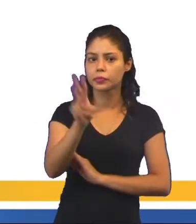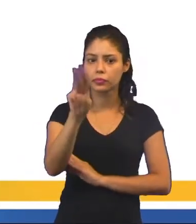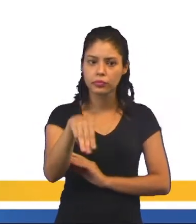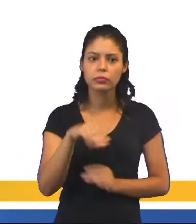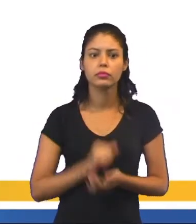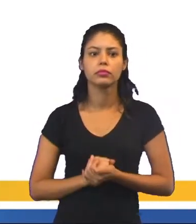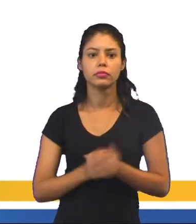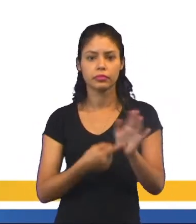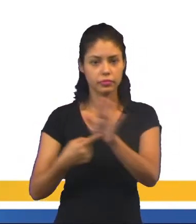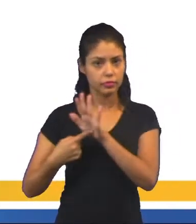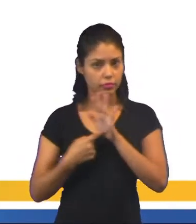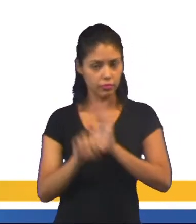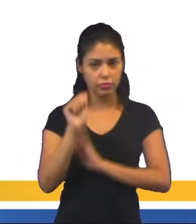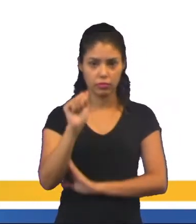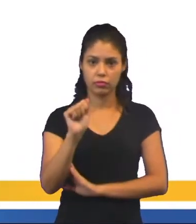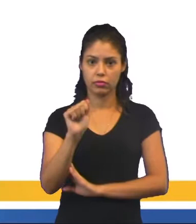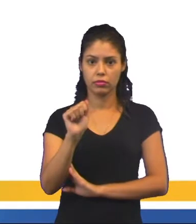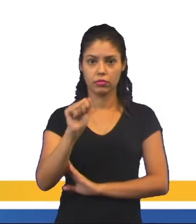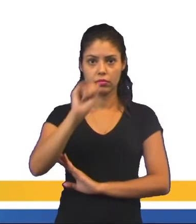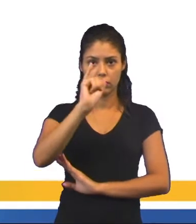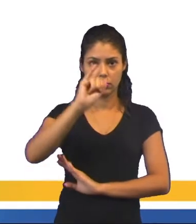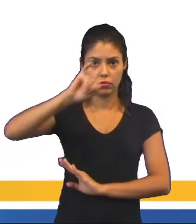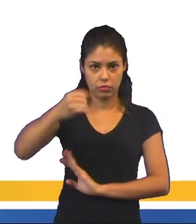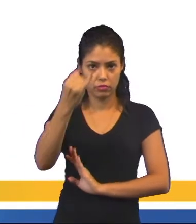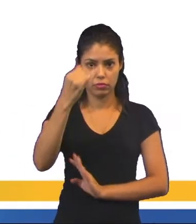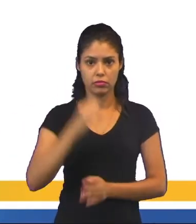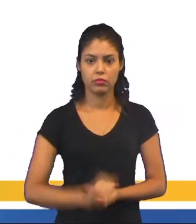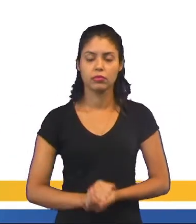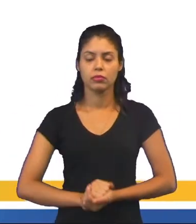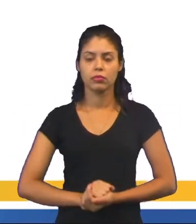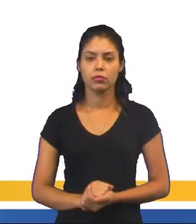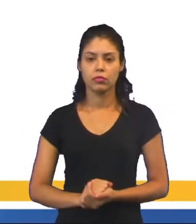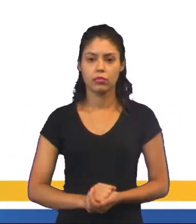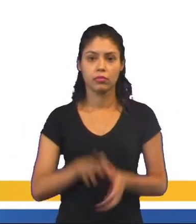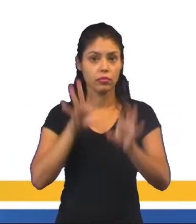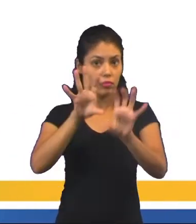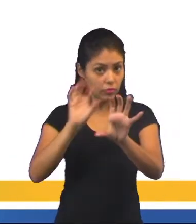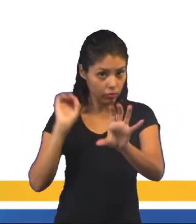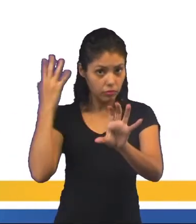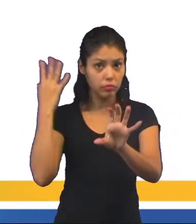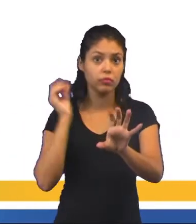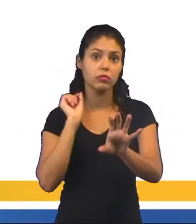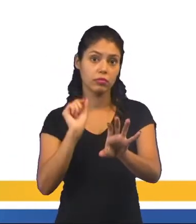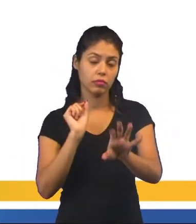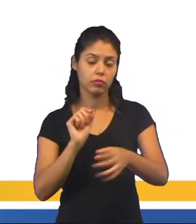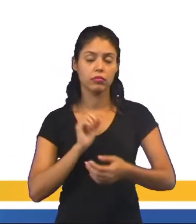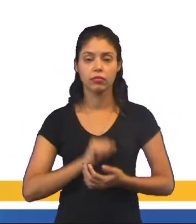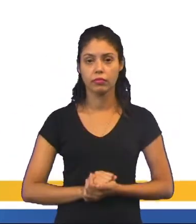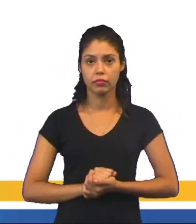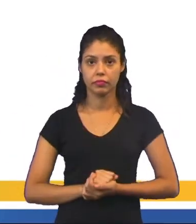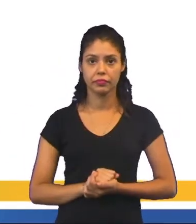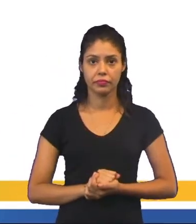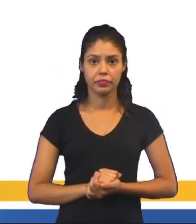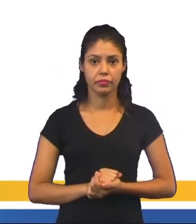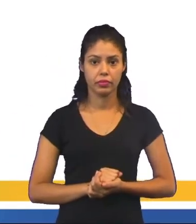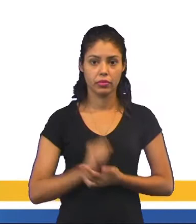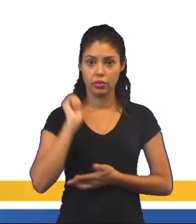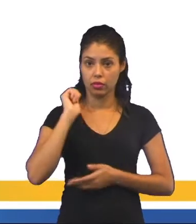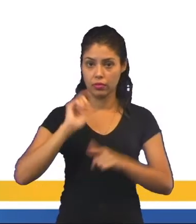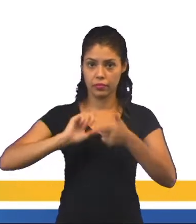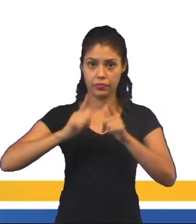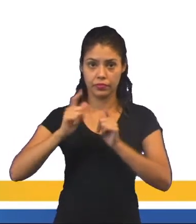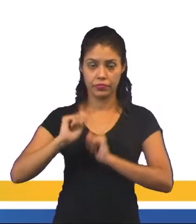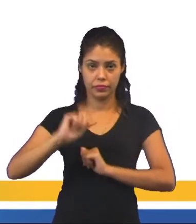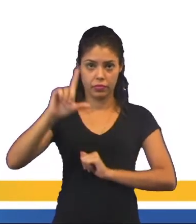indicado por A e J, tá? Nesse caso aí, pessoal, eu botei maiúsculo,